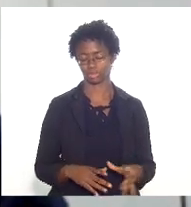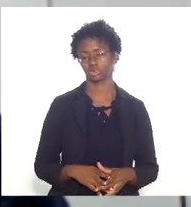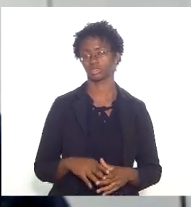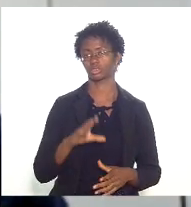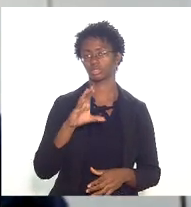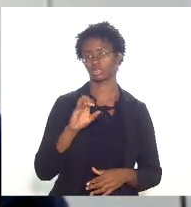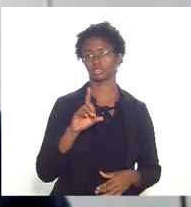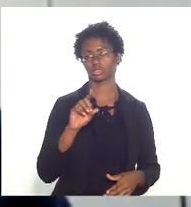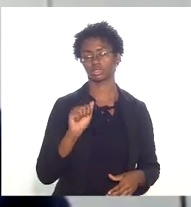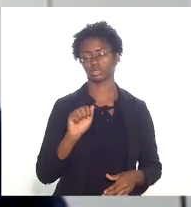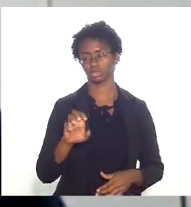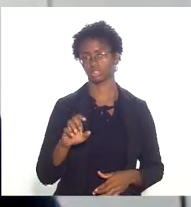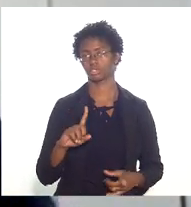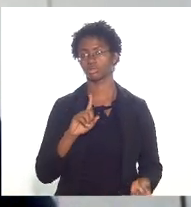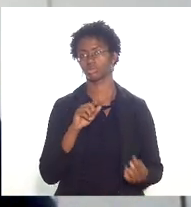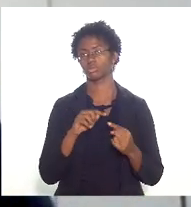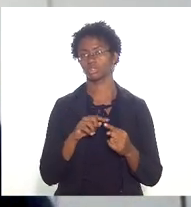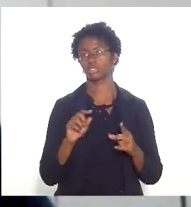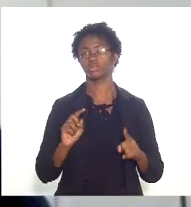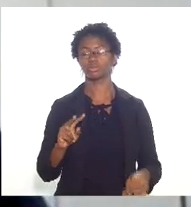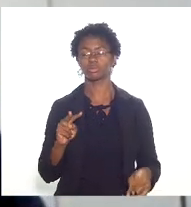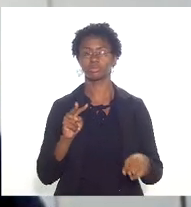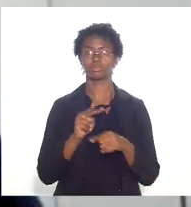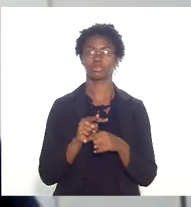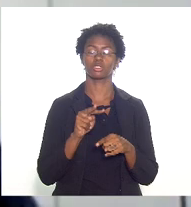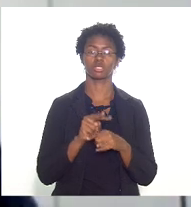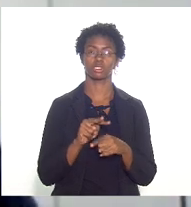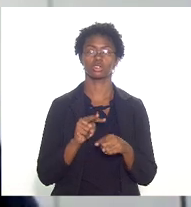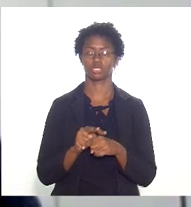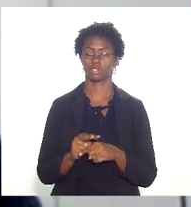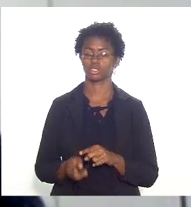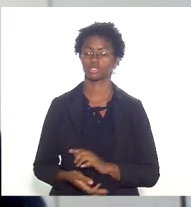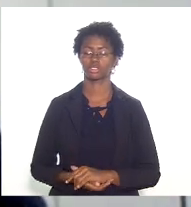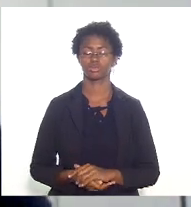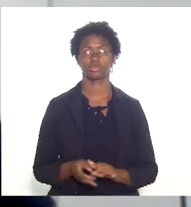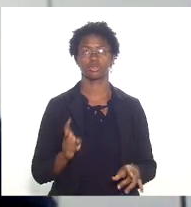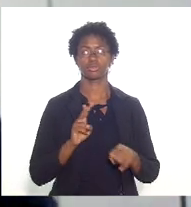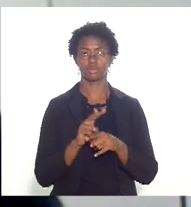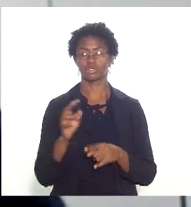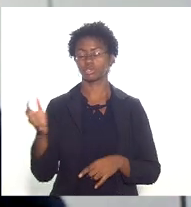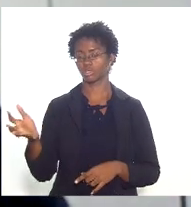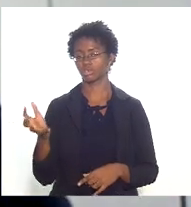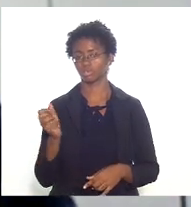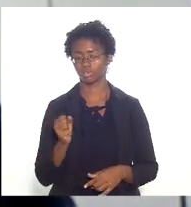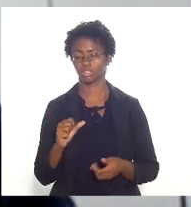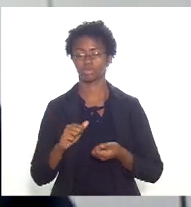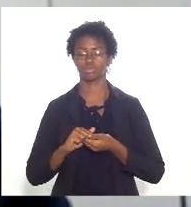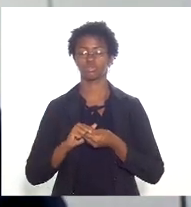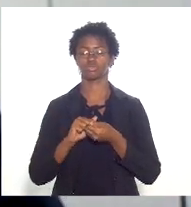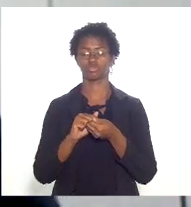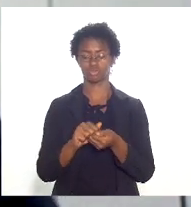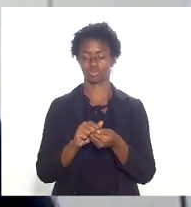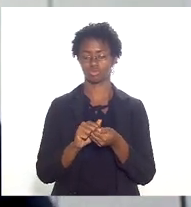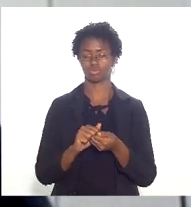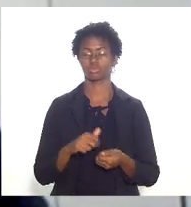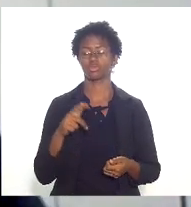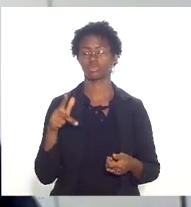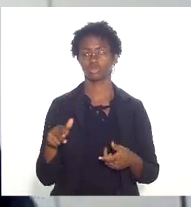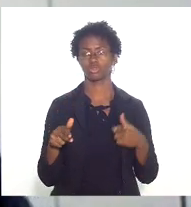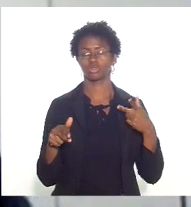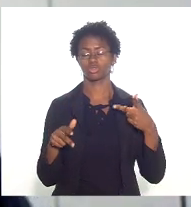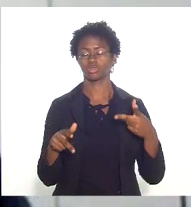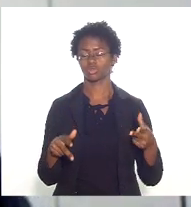como é que foi contraído junto com a mesma